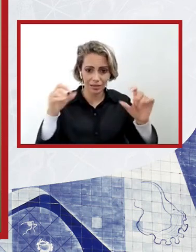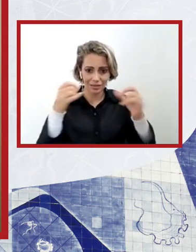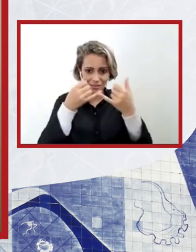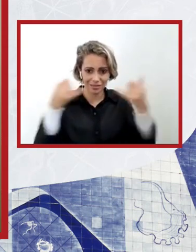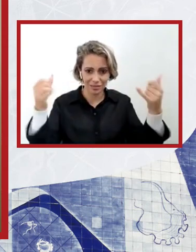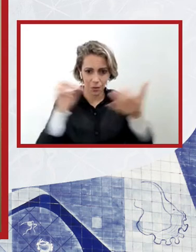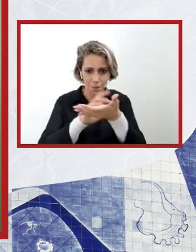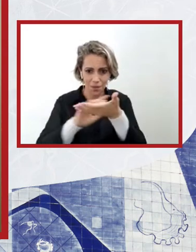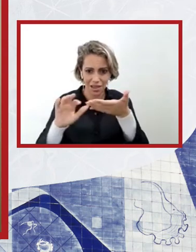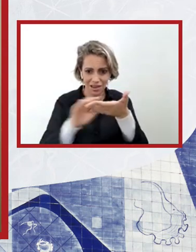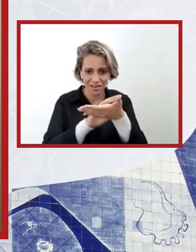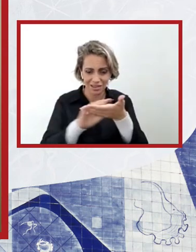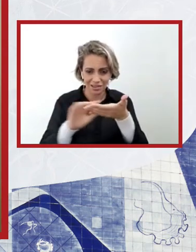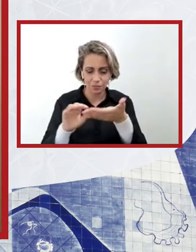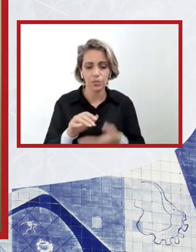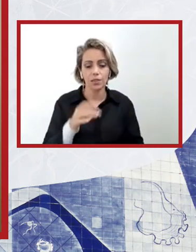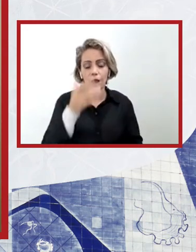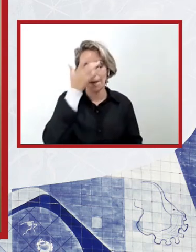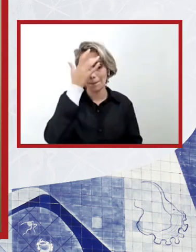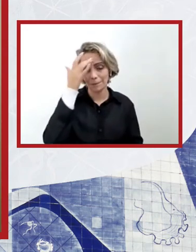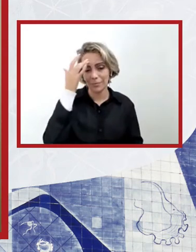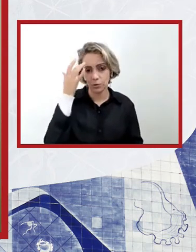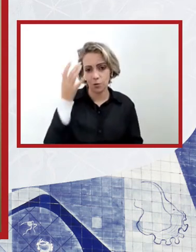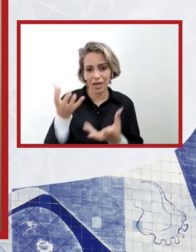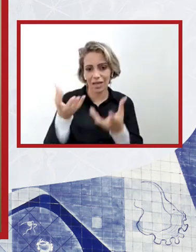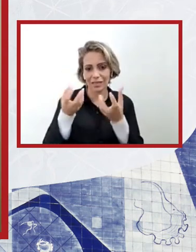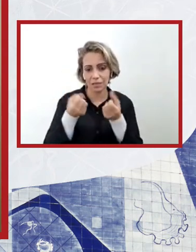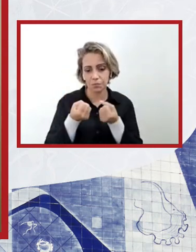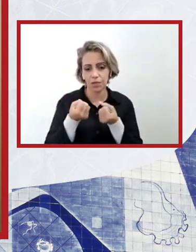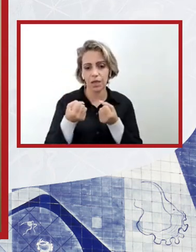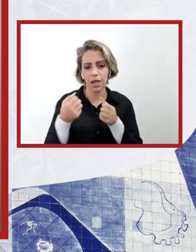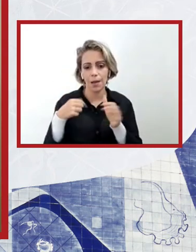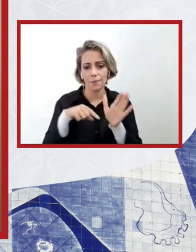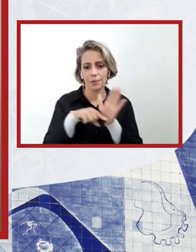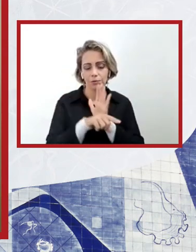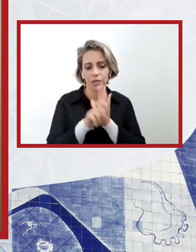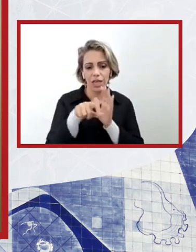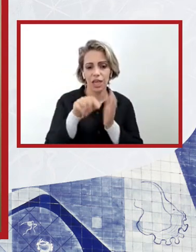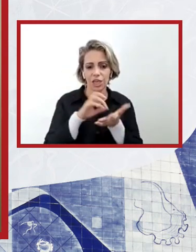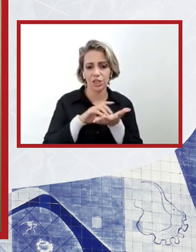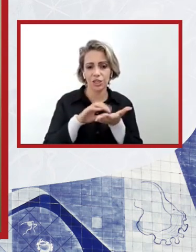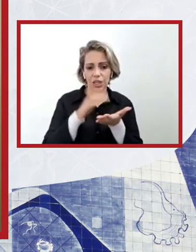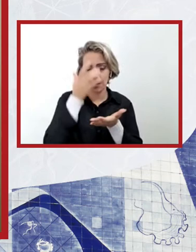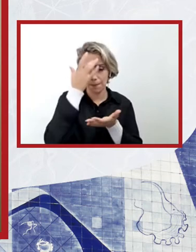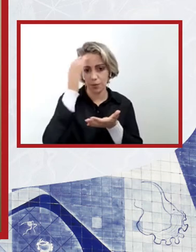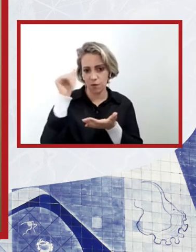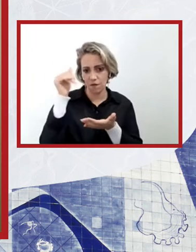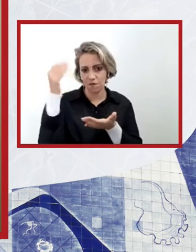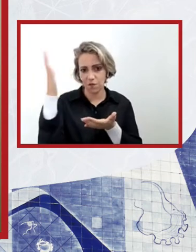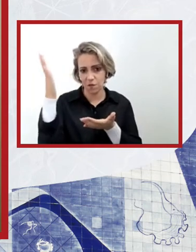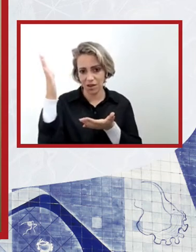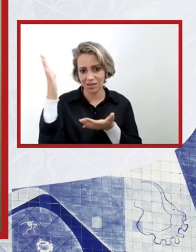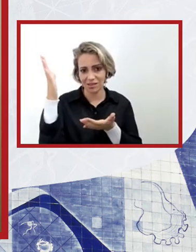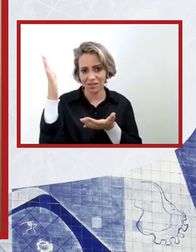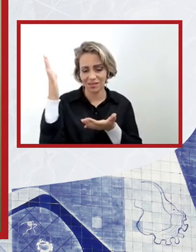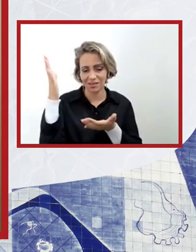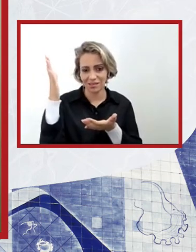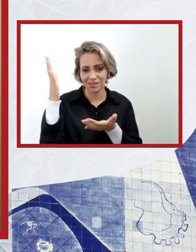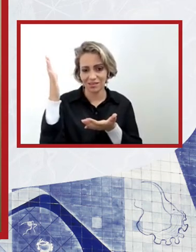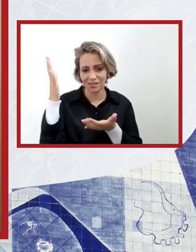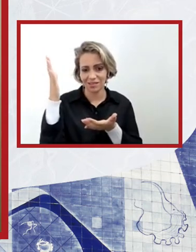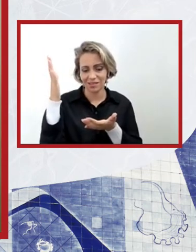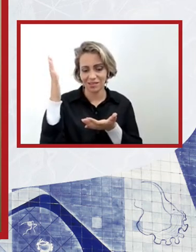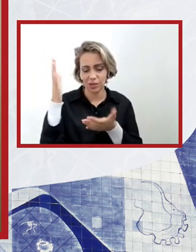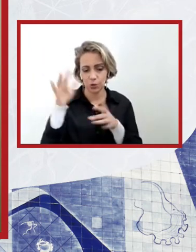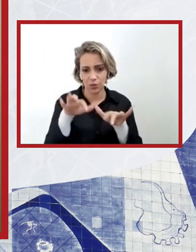a pergunta que era digitada por uma pessoa externa no teclado, né? A pessoa